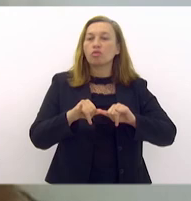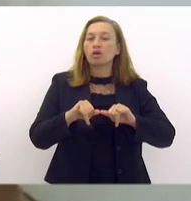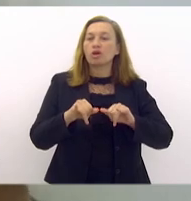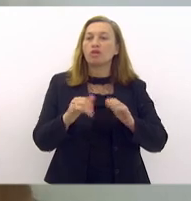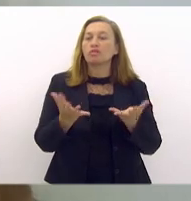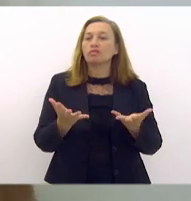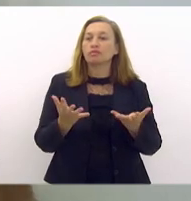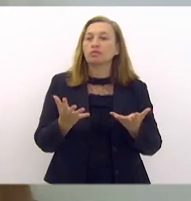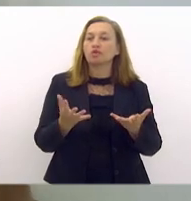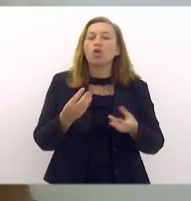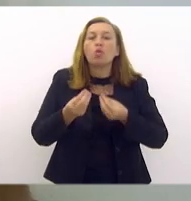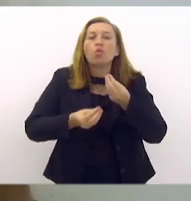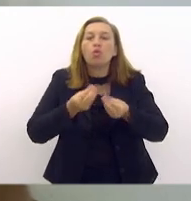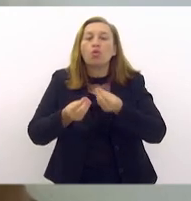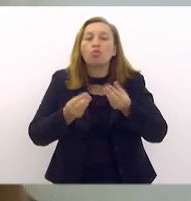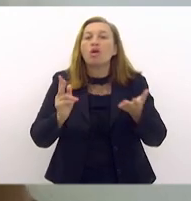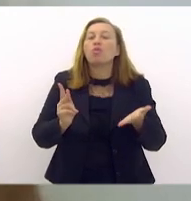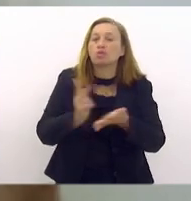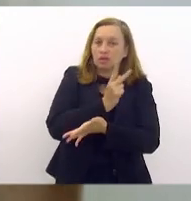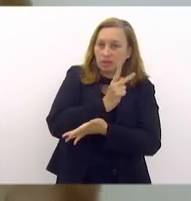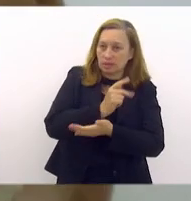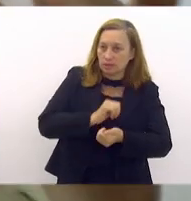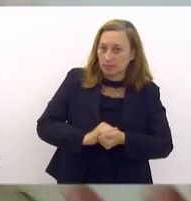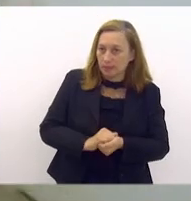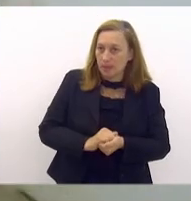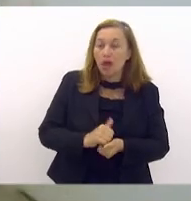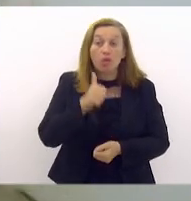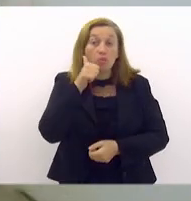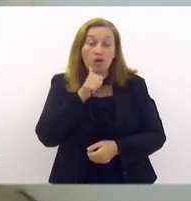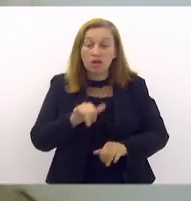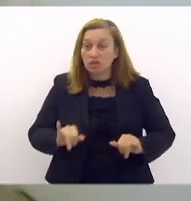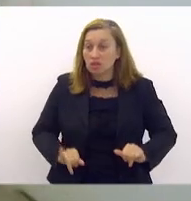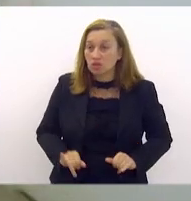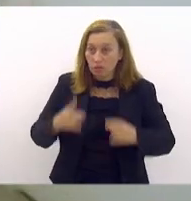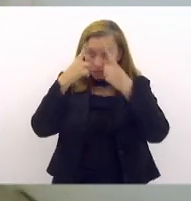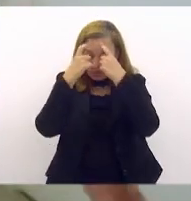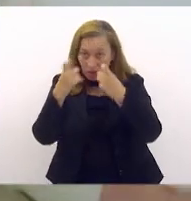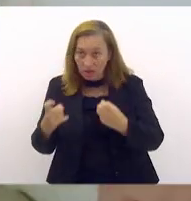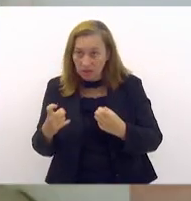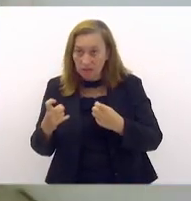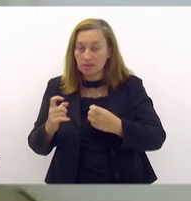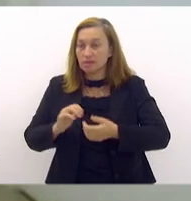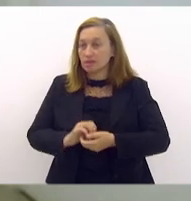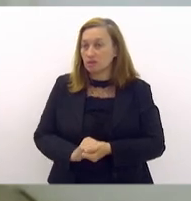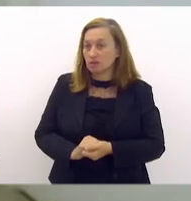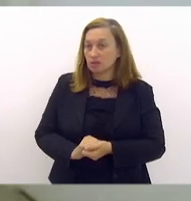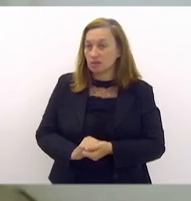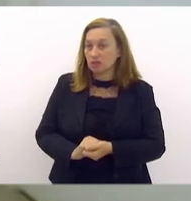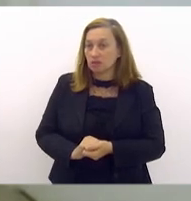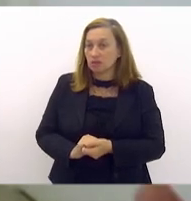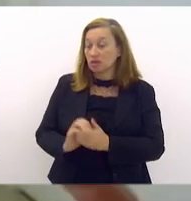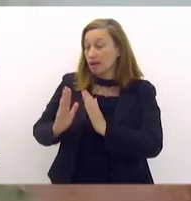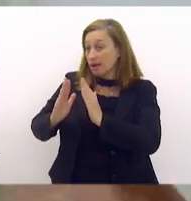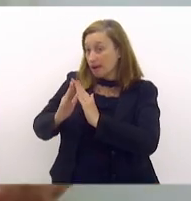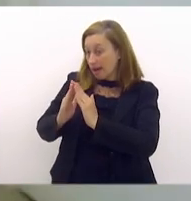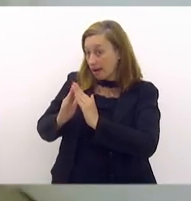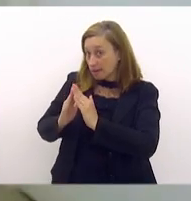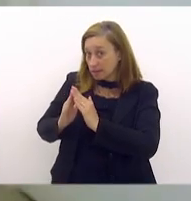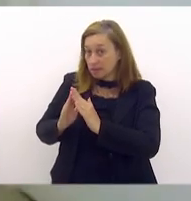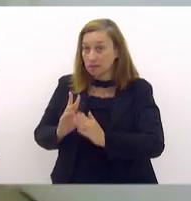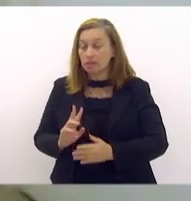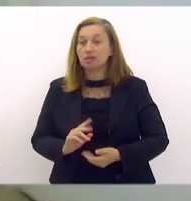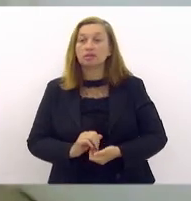como essa dinâmica acontece, né? De mulheres que sofrem violência em seus espaços domésticos, em